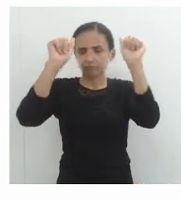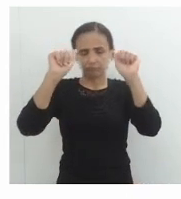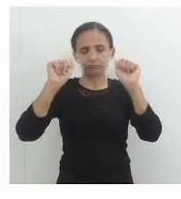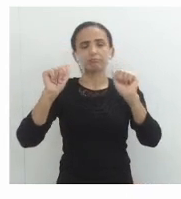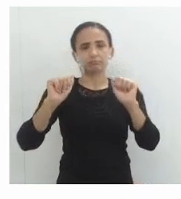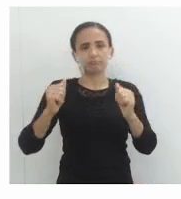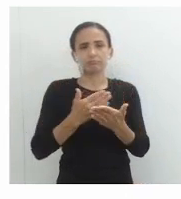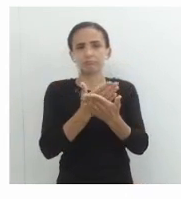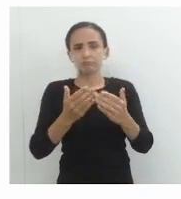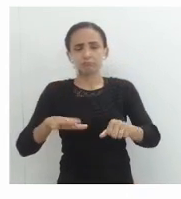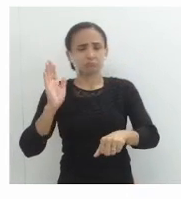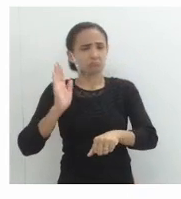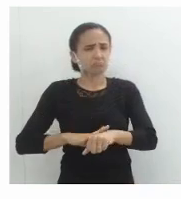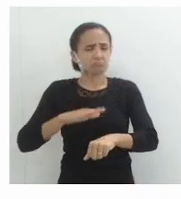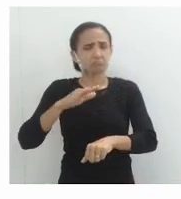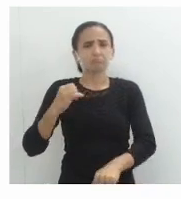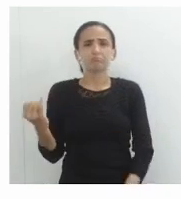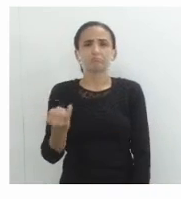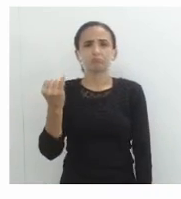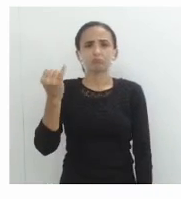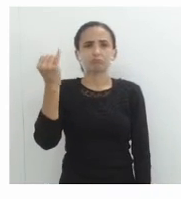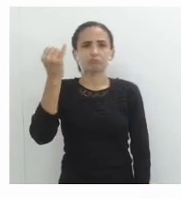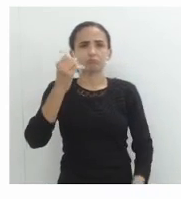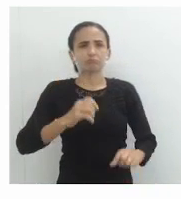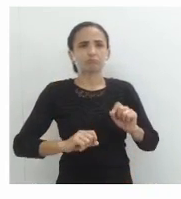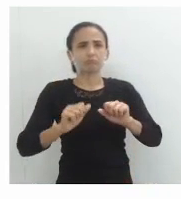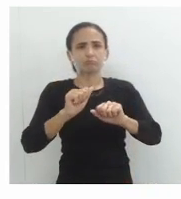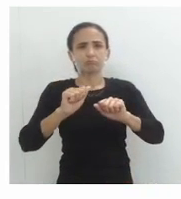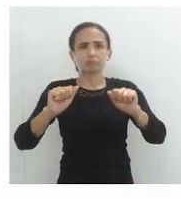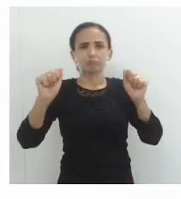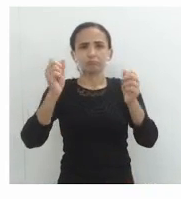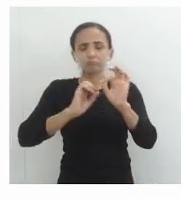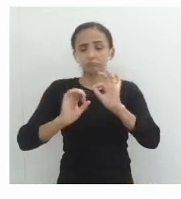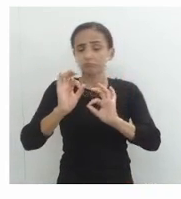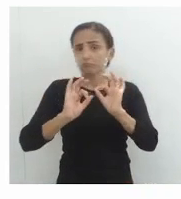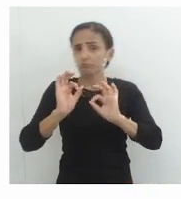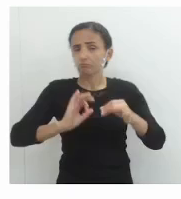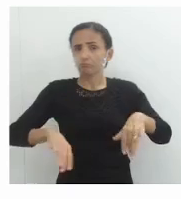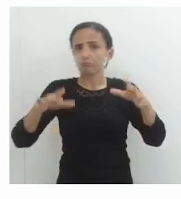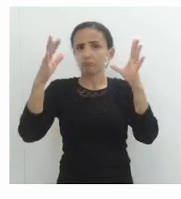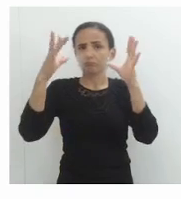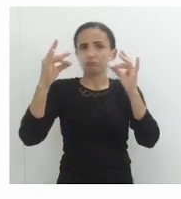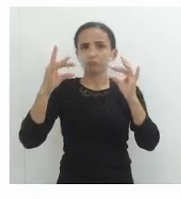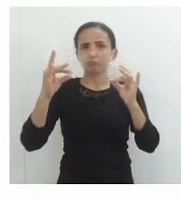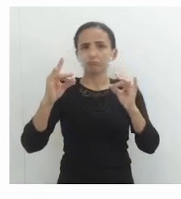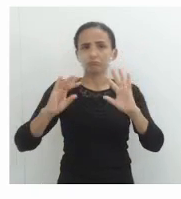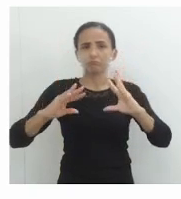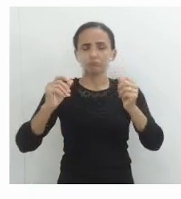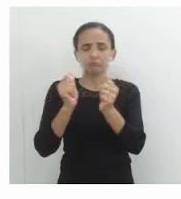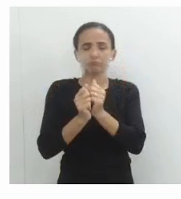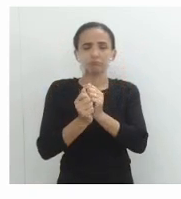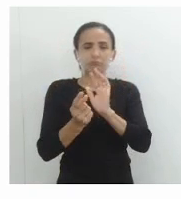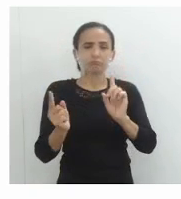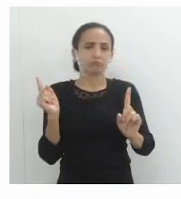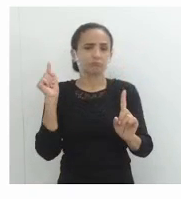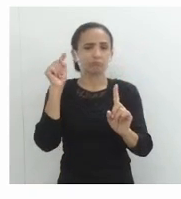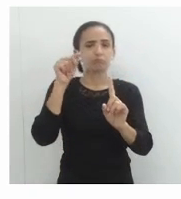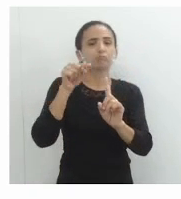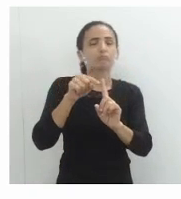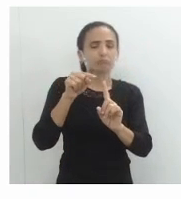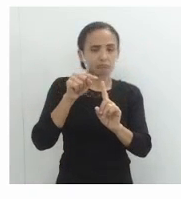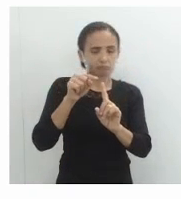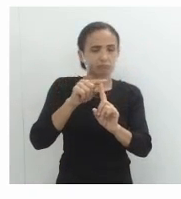tridimensionais mais significativas são a escultura e a arquitetura, né? São as que mais significam mais representatividade, mas também